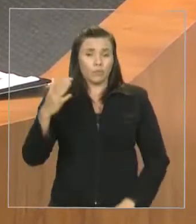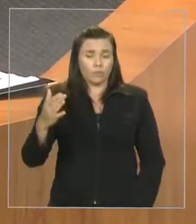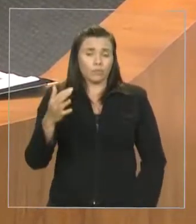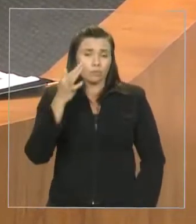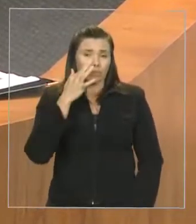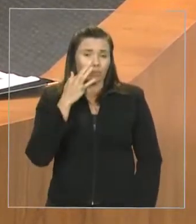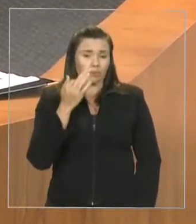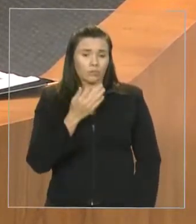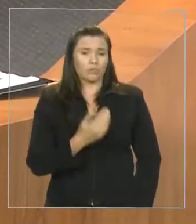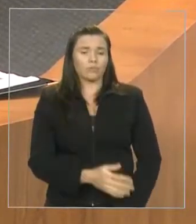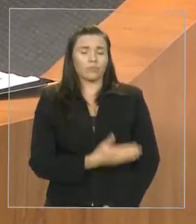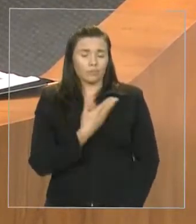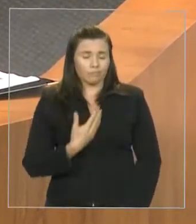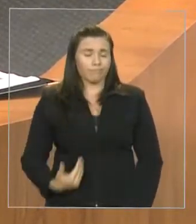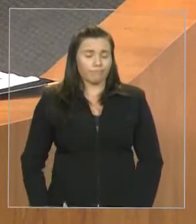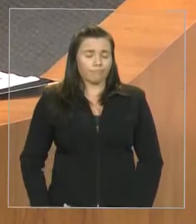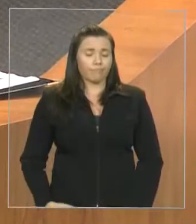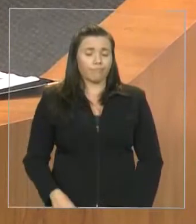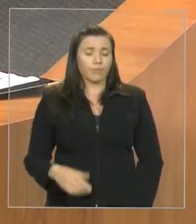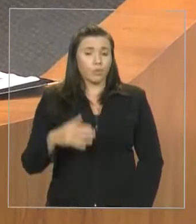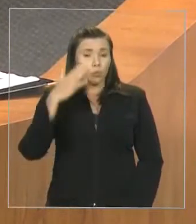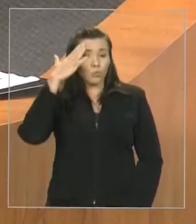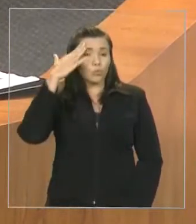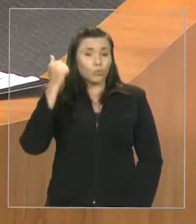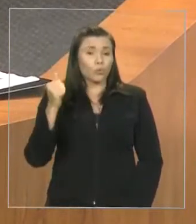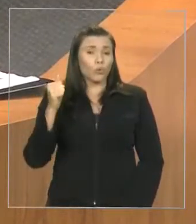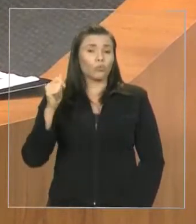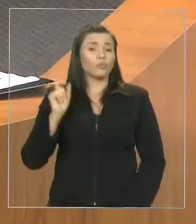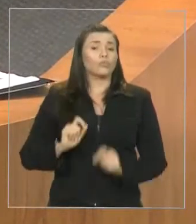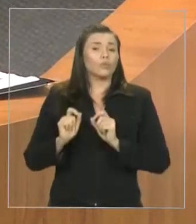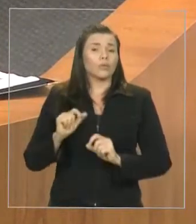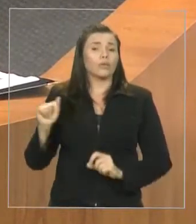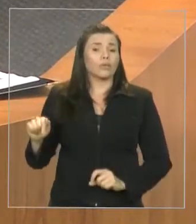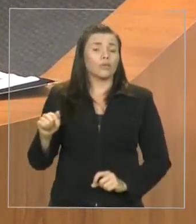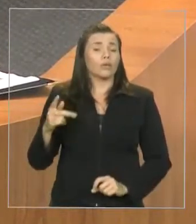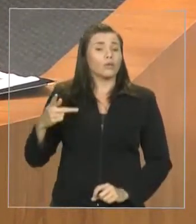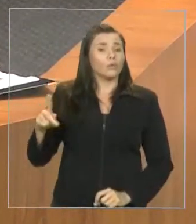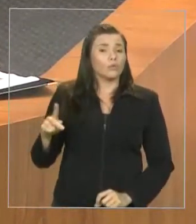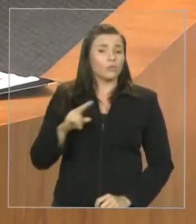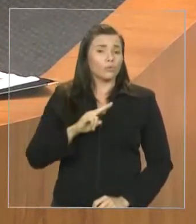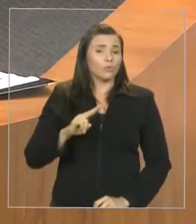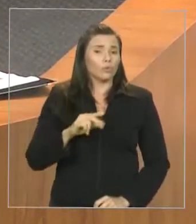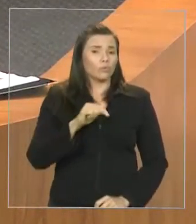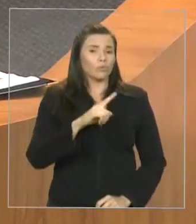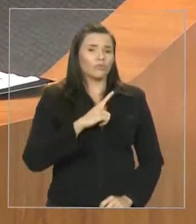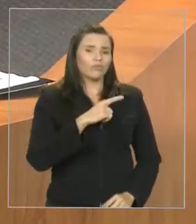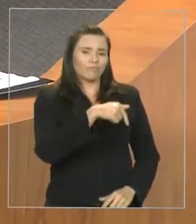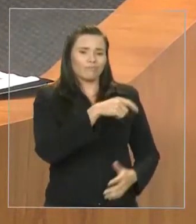delatado pelo delatado na Lava Jato, ele aumentou a propaganda.